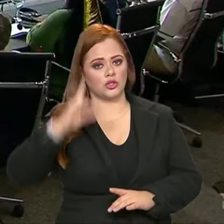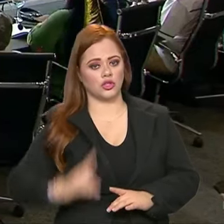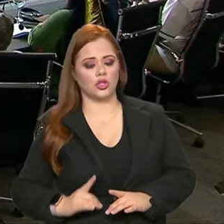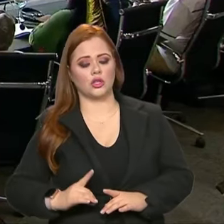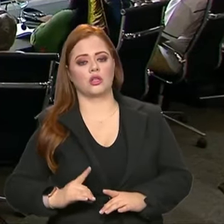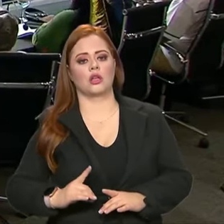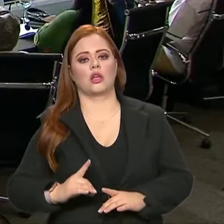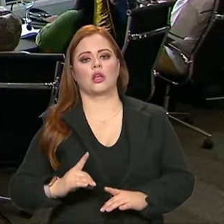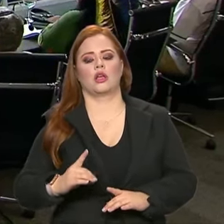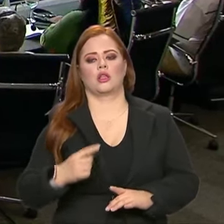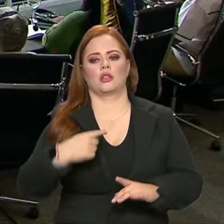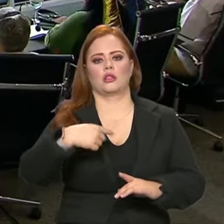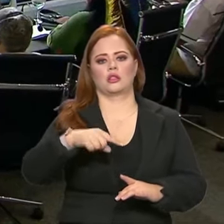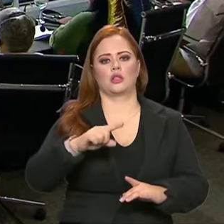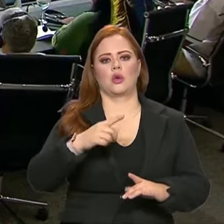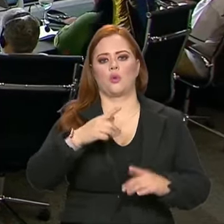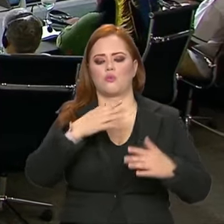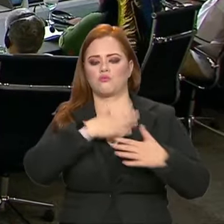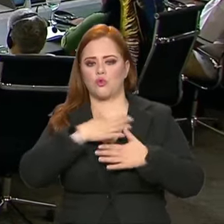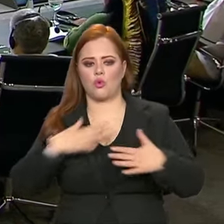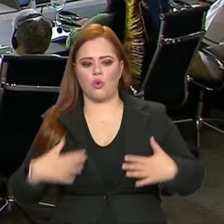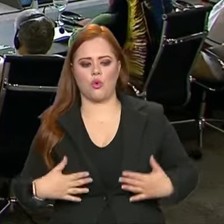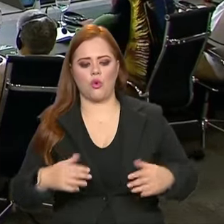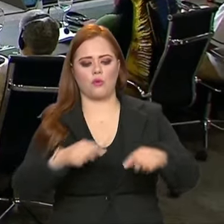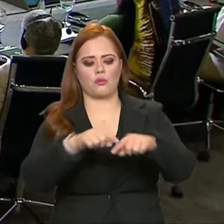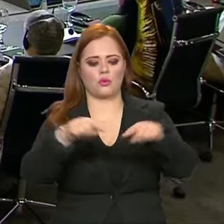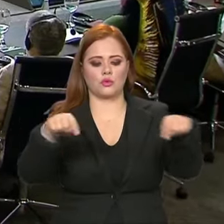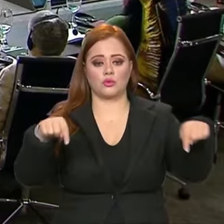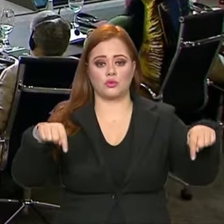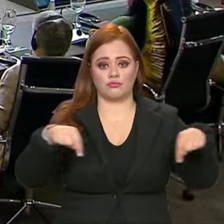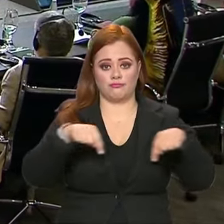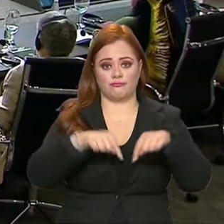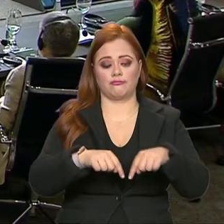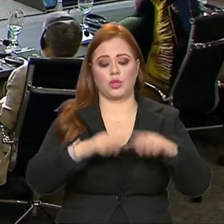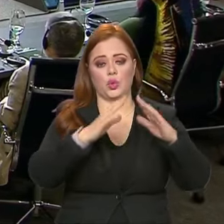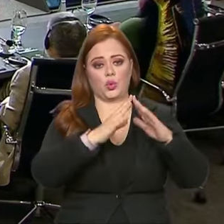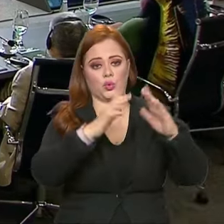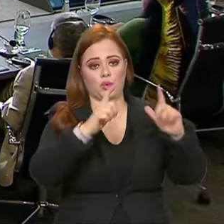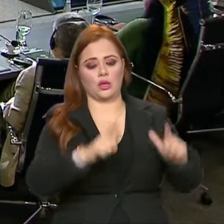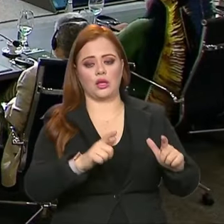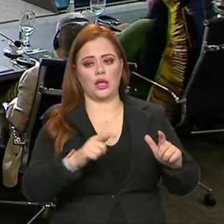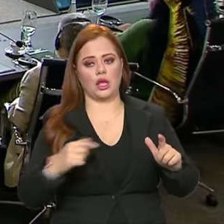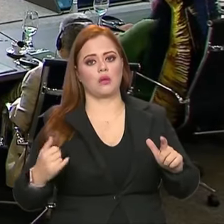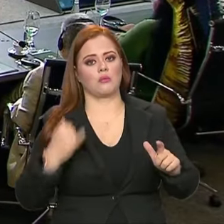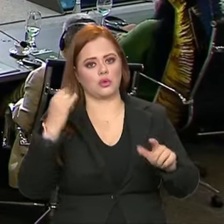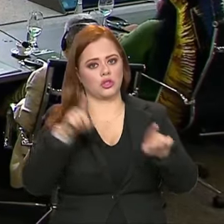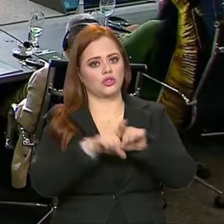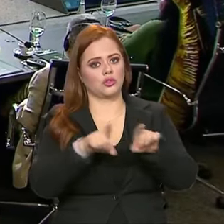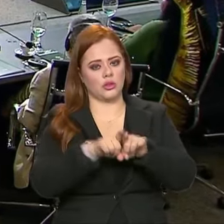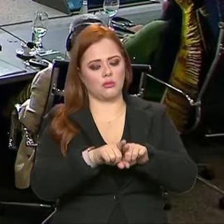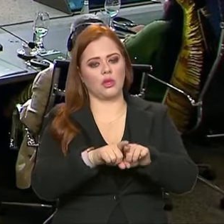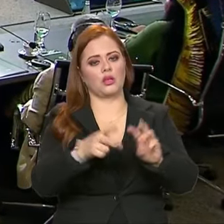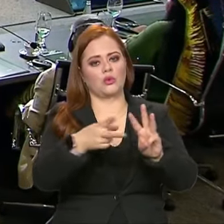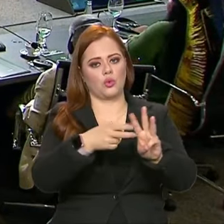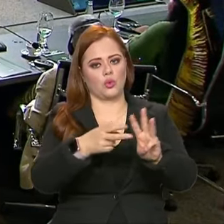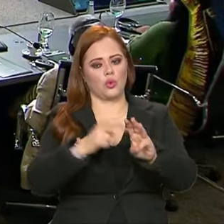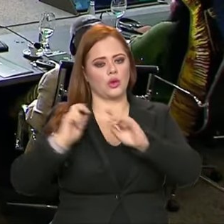seu corpo, da sua terra e do seu território, principalmente das mulheres, os povos indígenas e ancestrais.